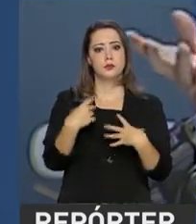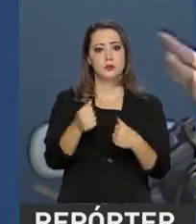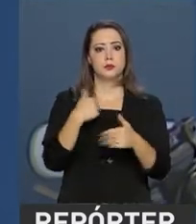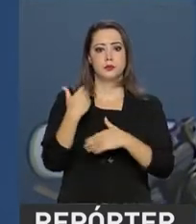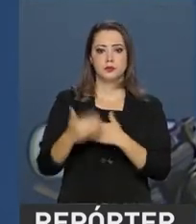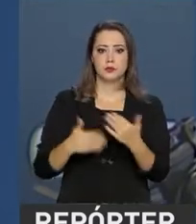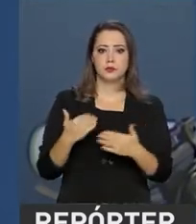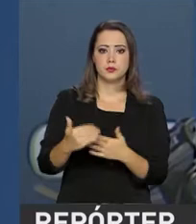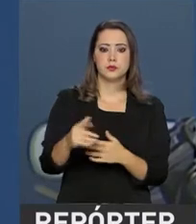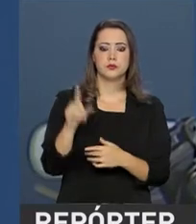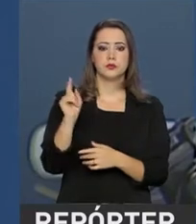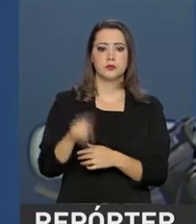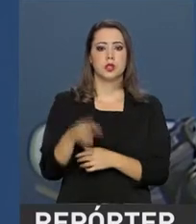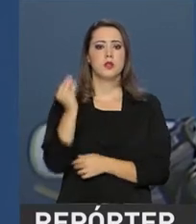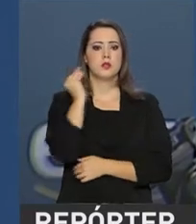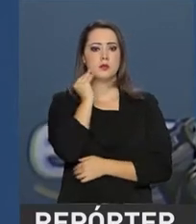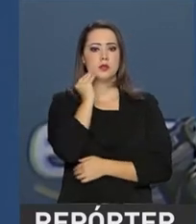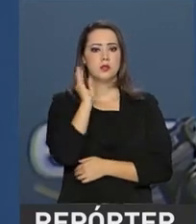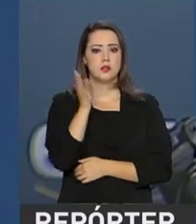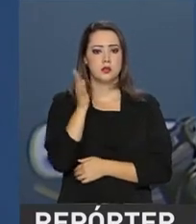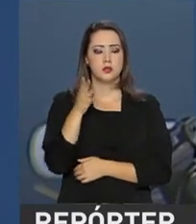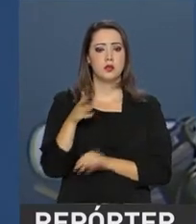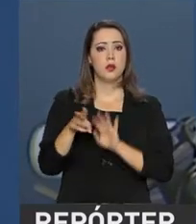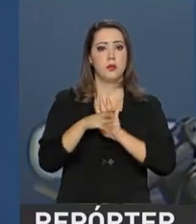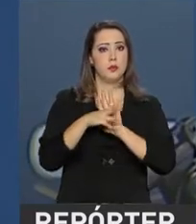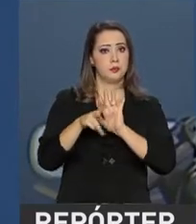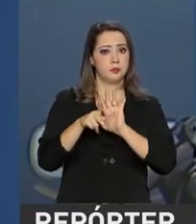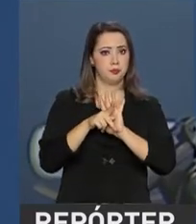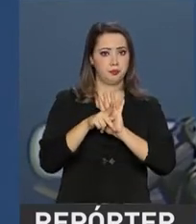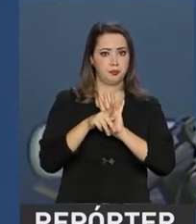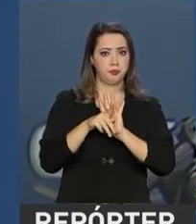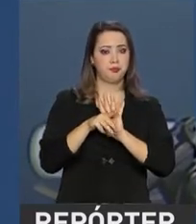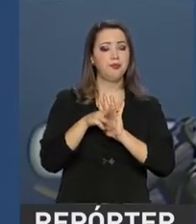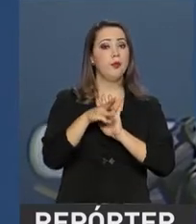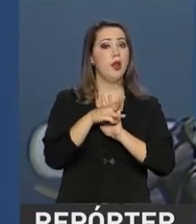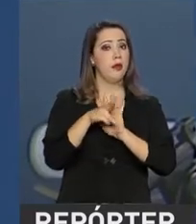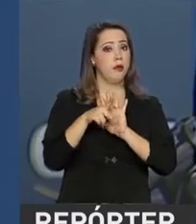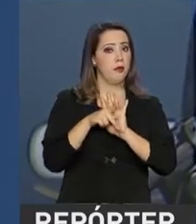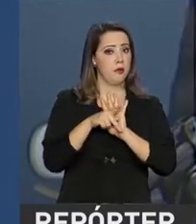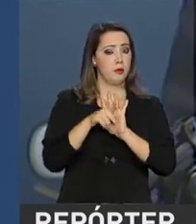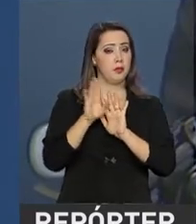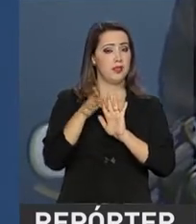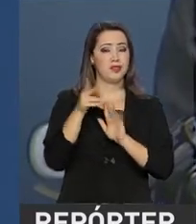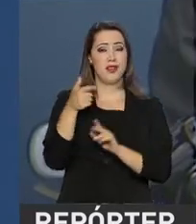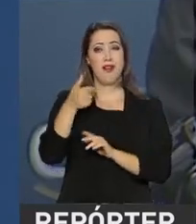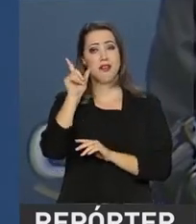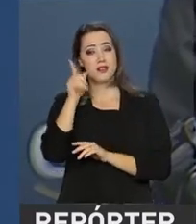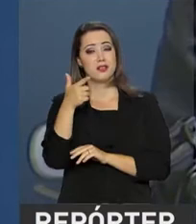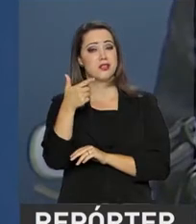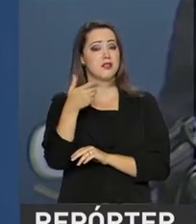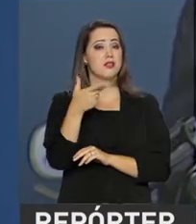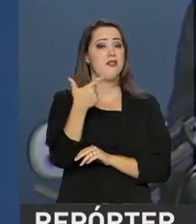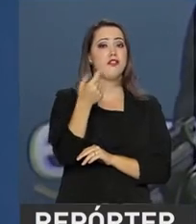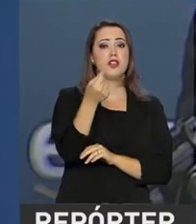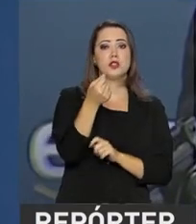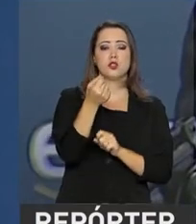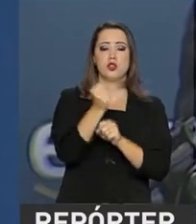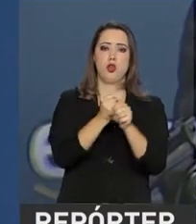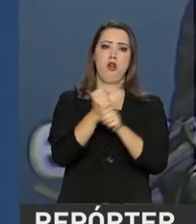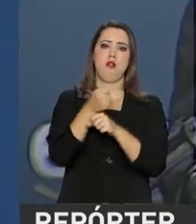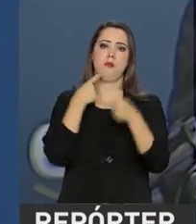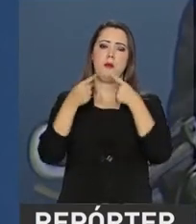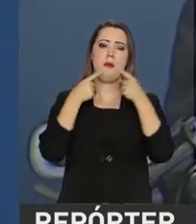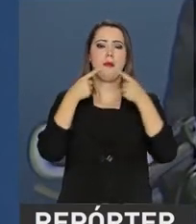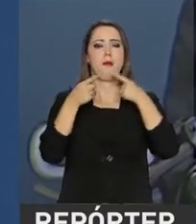Isto é fruto da minha experiência, por medida provisória, porque ela já foi debatida por mais de 20 anos, sem que viesse à luz,